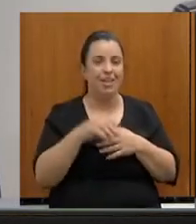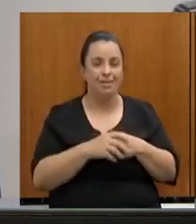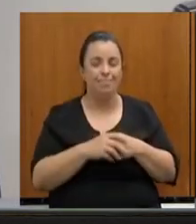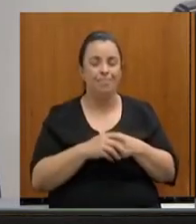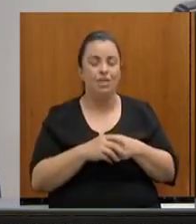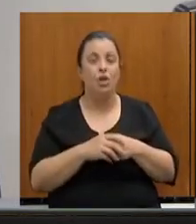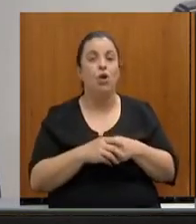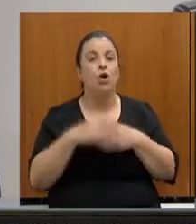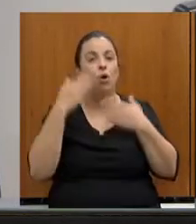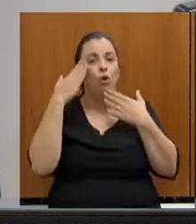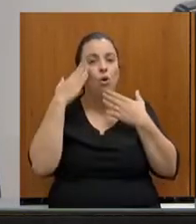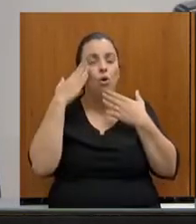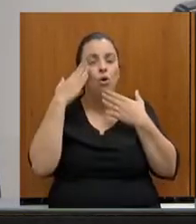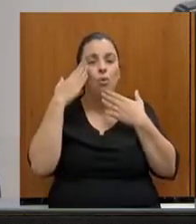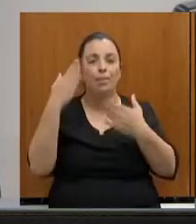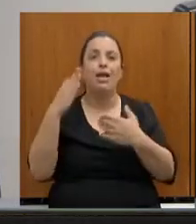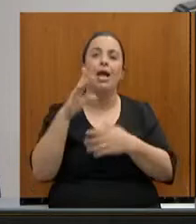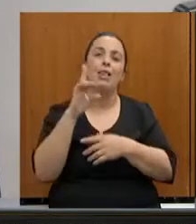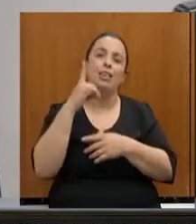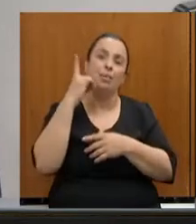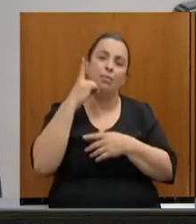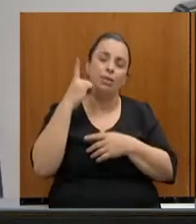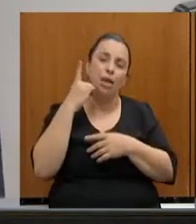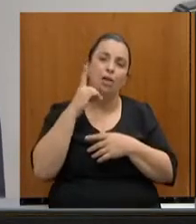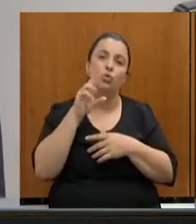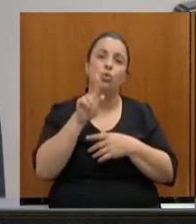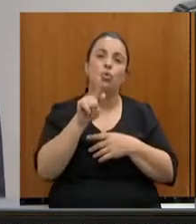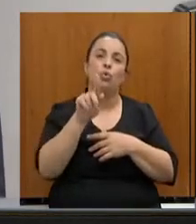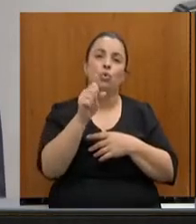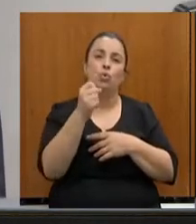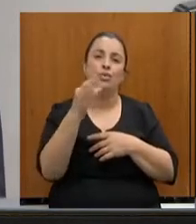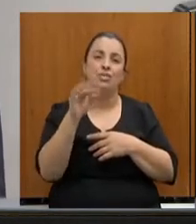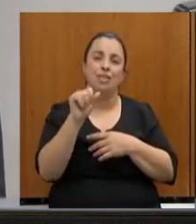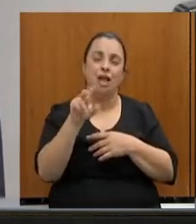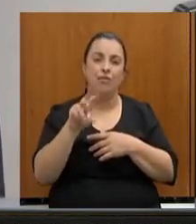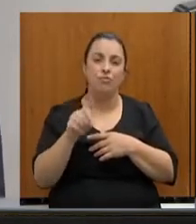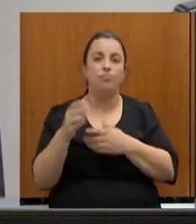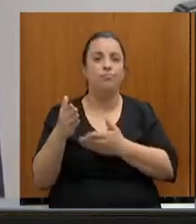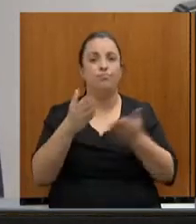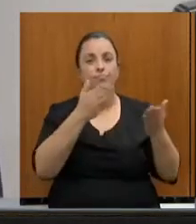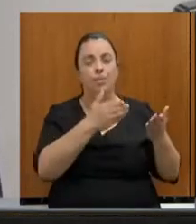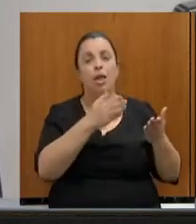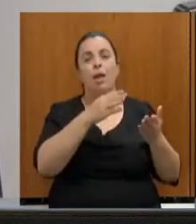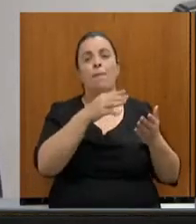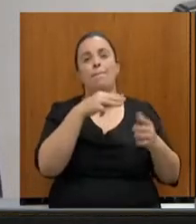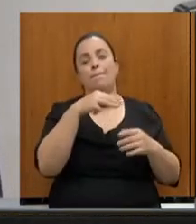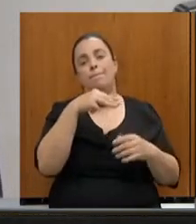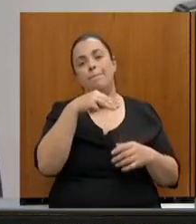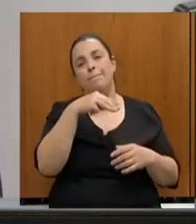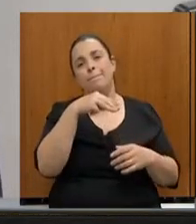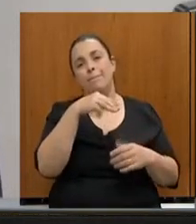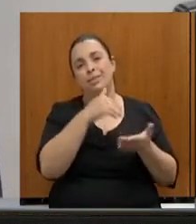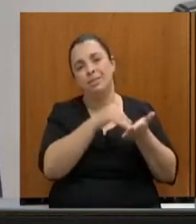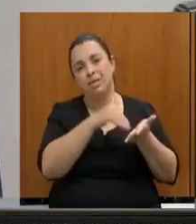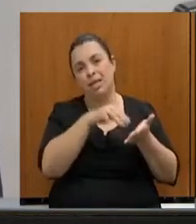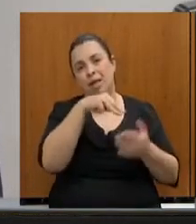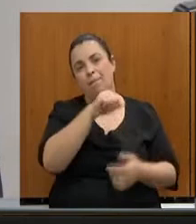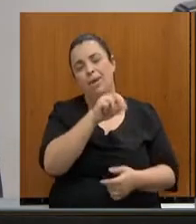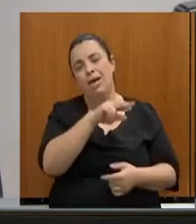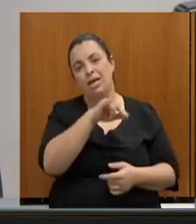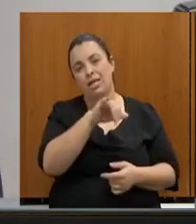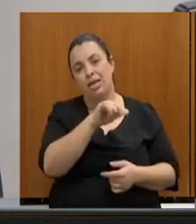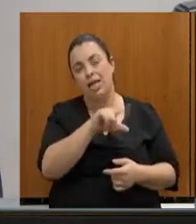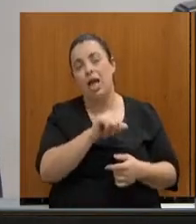Obrigado Deputado Gustavo eu passo aqui as palavras da secretária Marília para fazer as suas configurações